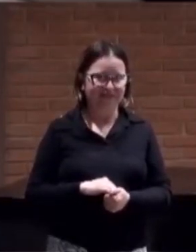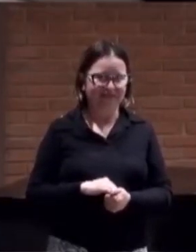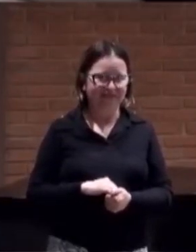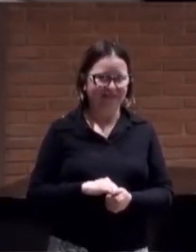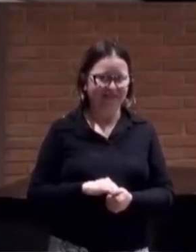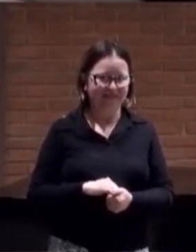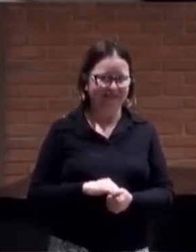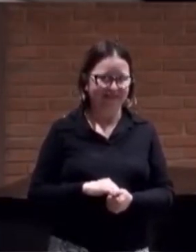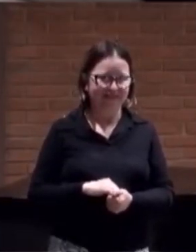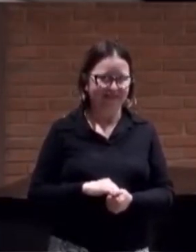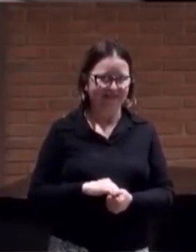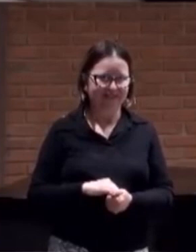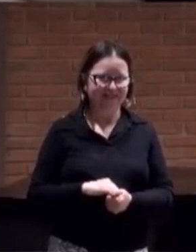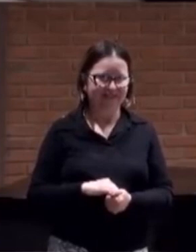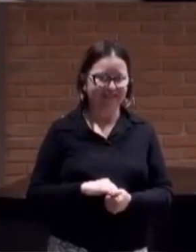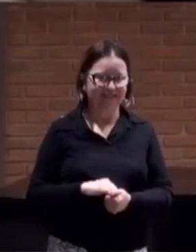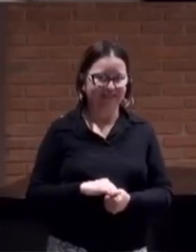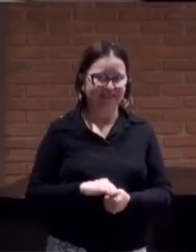Só que ele vai cantando: